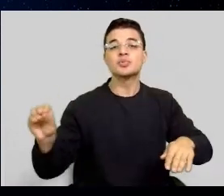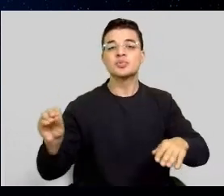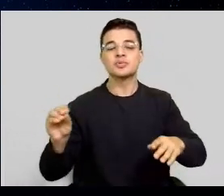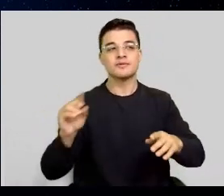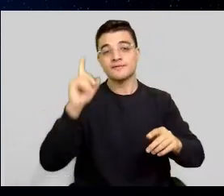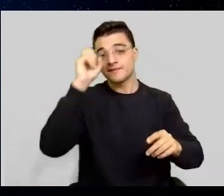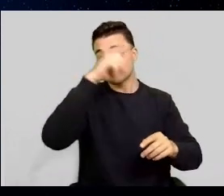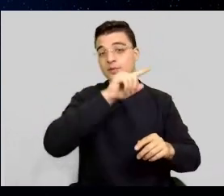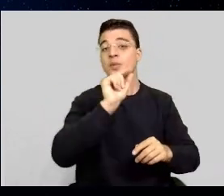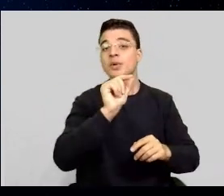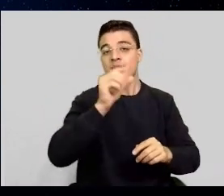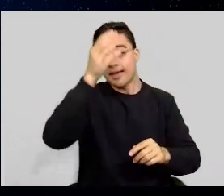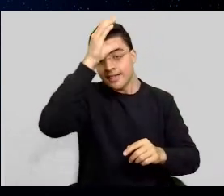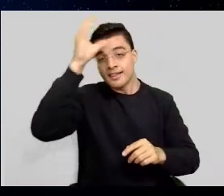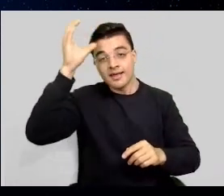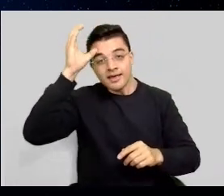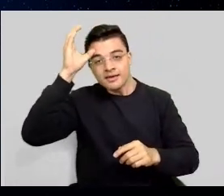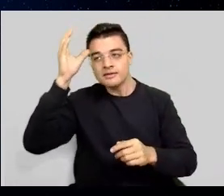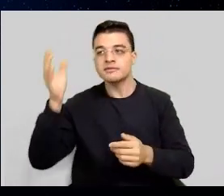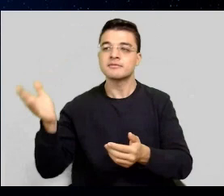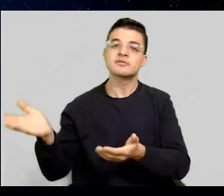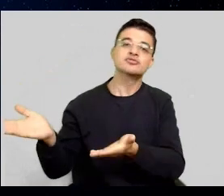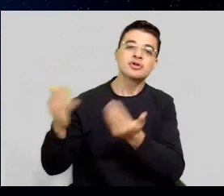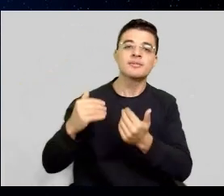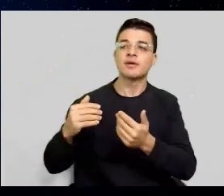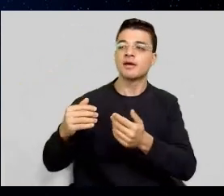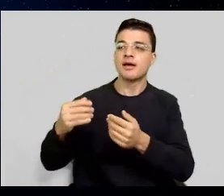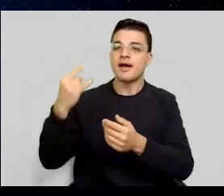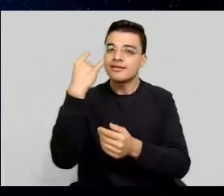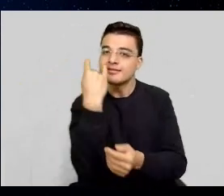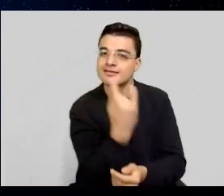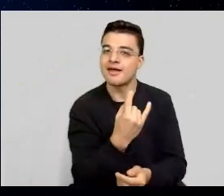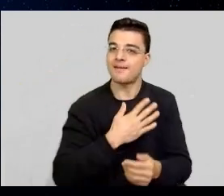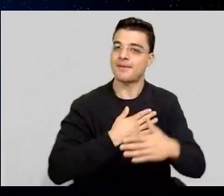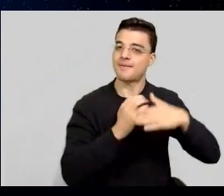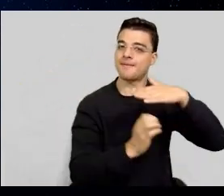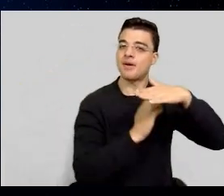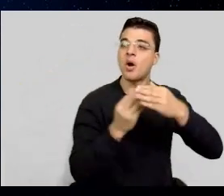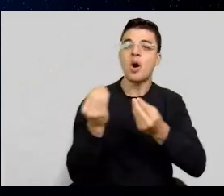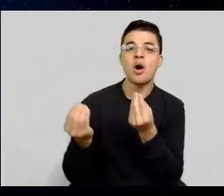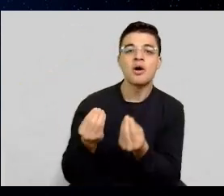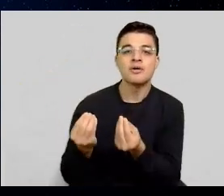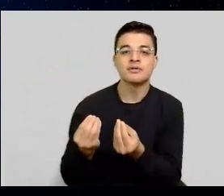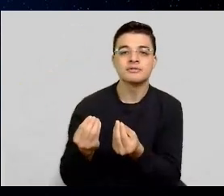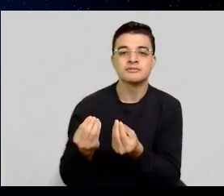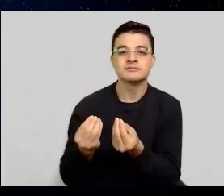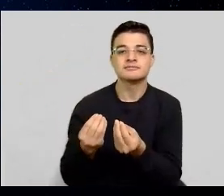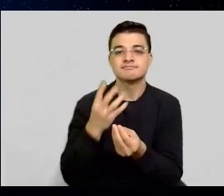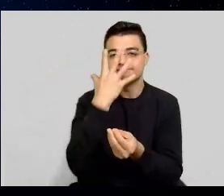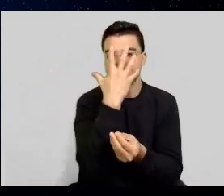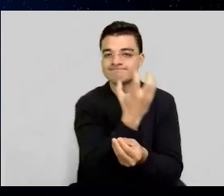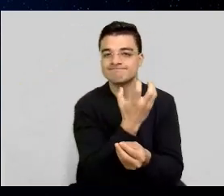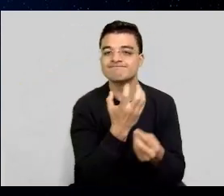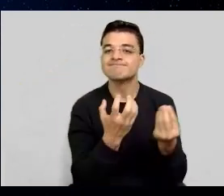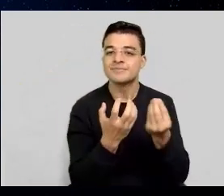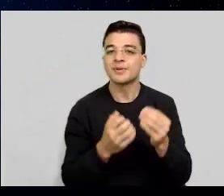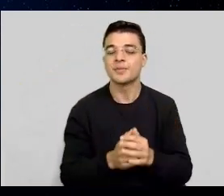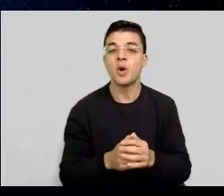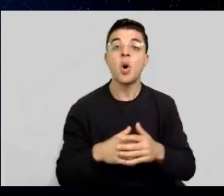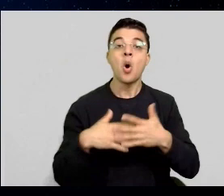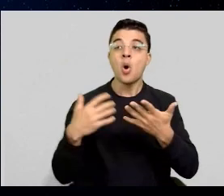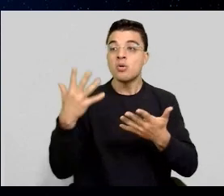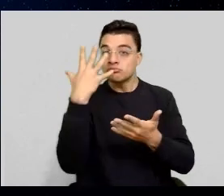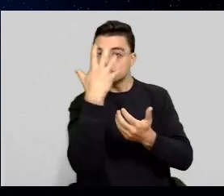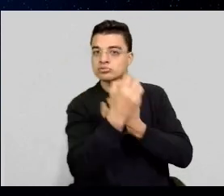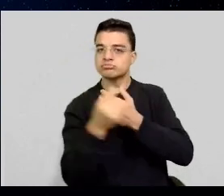do meu cliente? Primeiro ponto. Aí as empresas atraem o cliente. E o que acontece depois? Como é que eu faço para reter o meu cliente